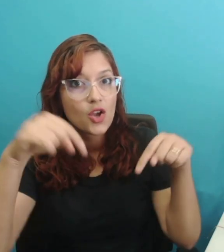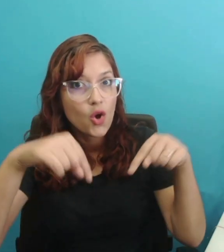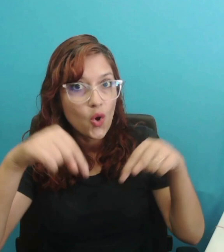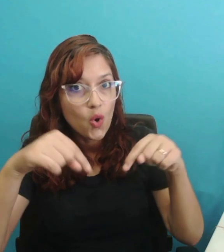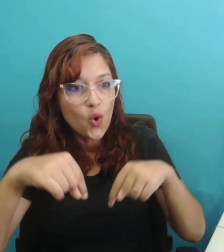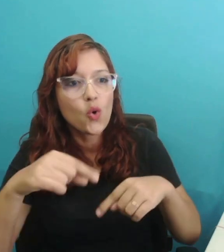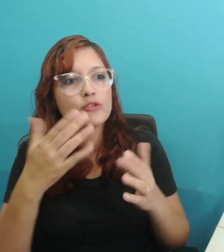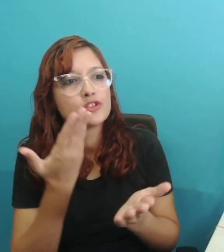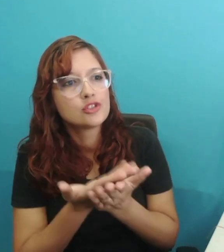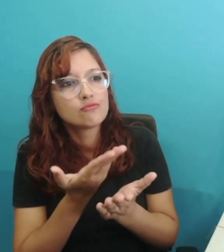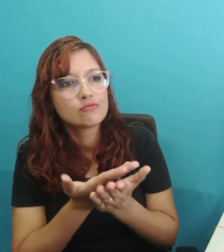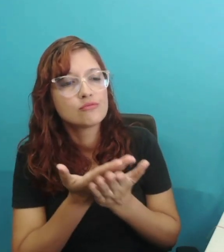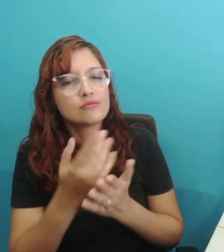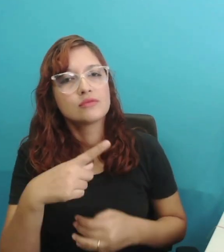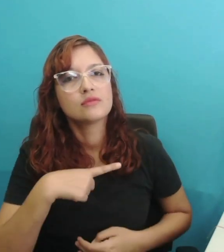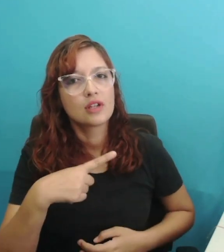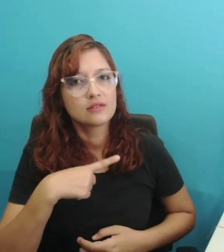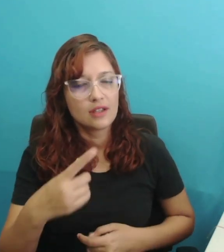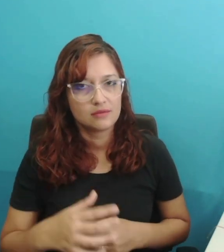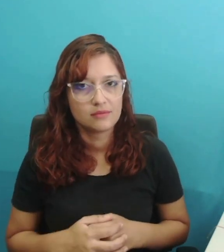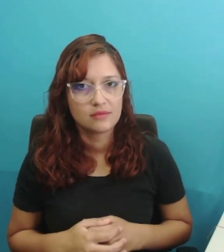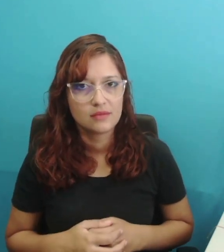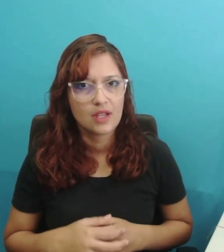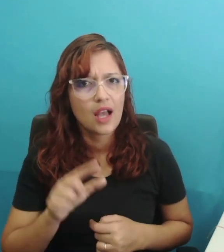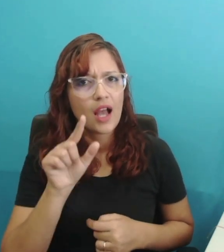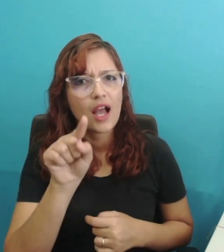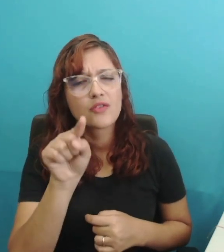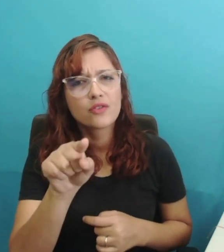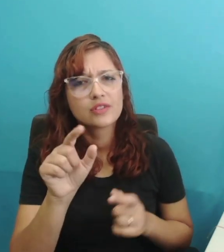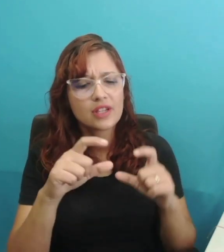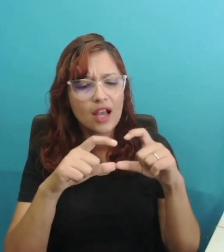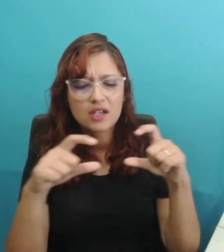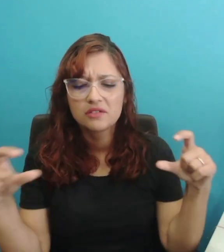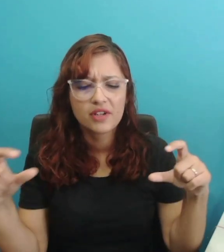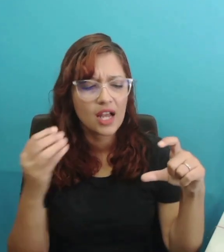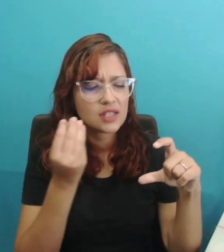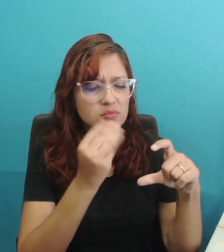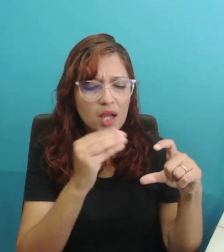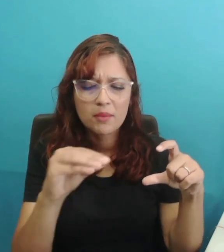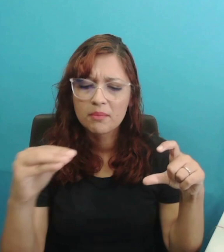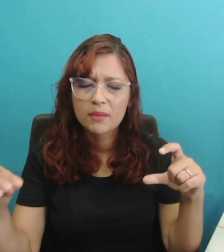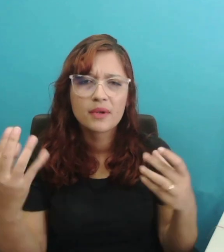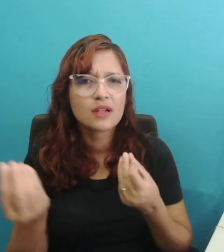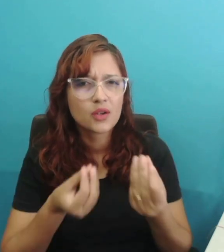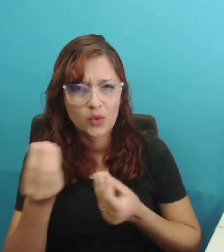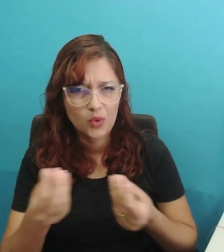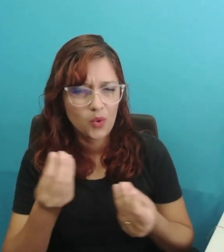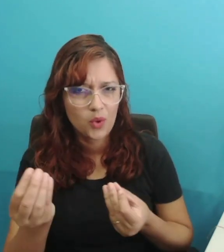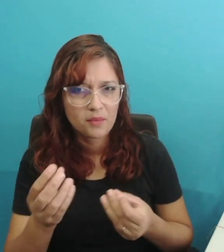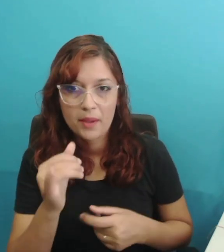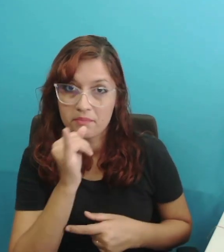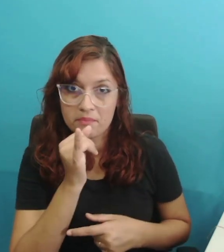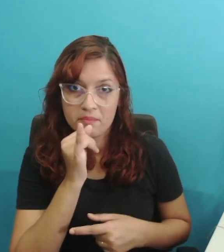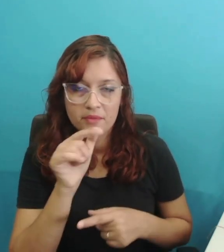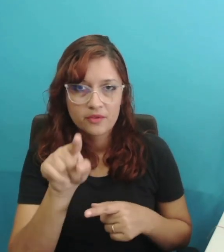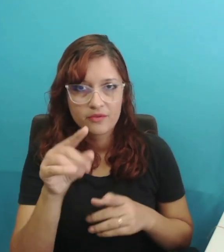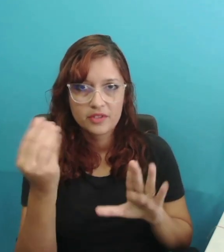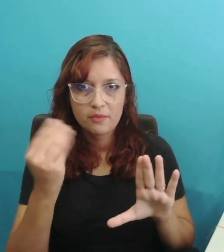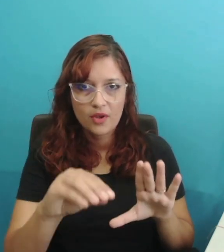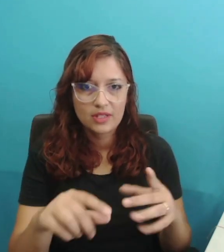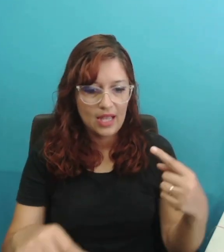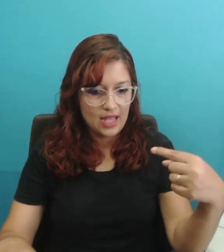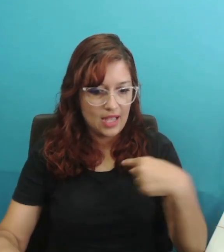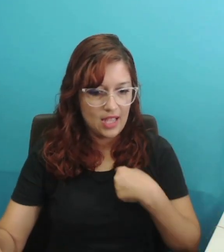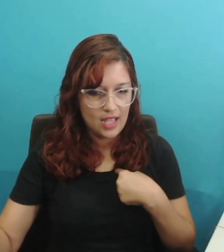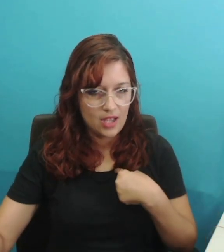Eu quero avisar que hoje tem aula. Aí como é que eu vou colocar na frase?